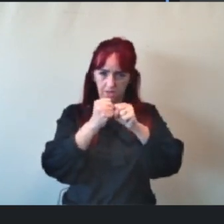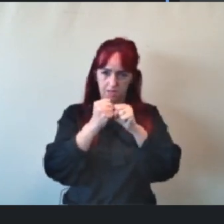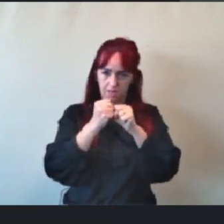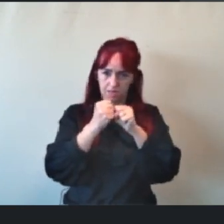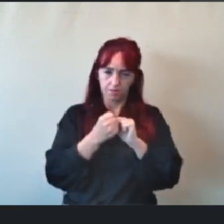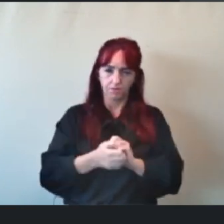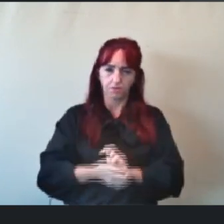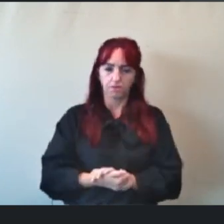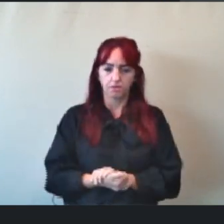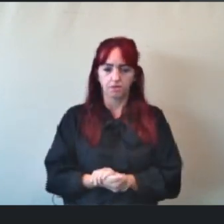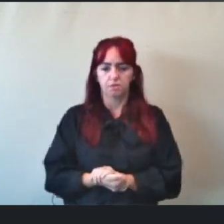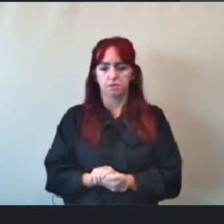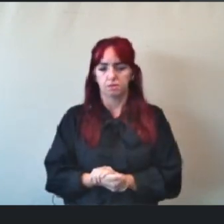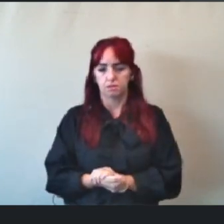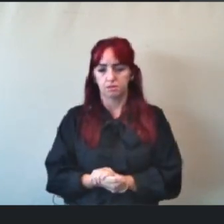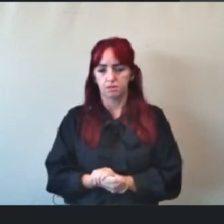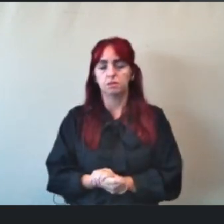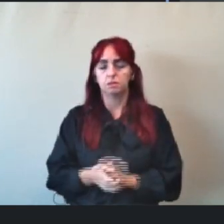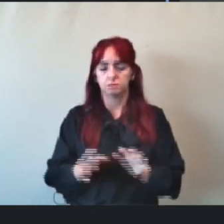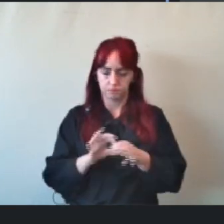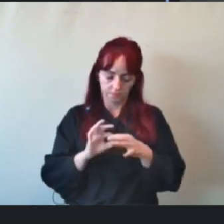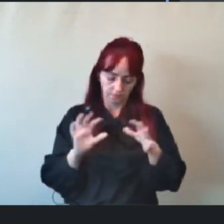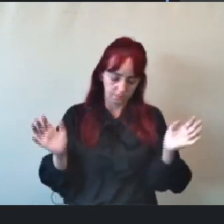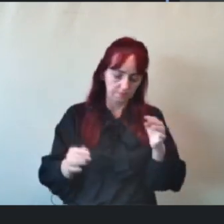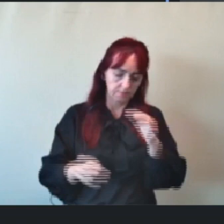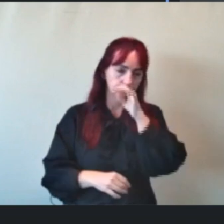Sem problema. Pode ficar à vontade. Tá.